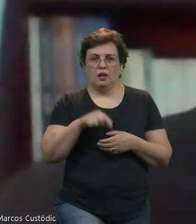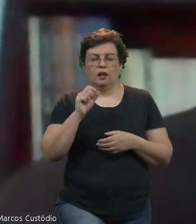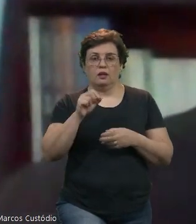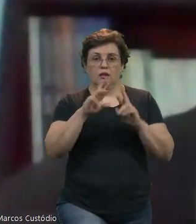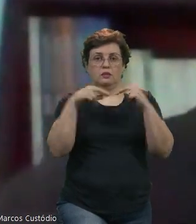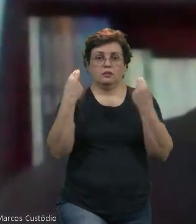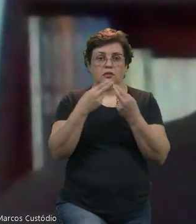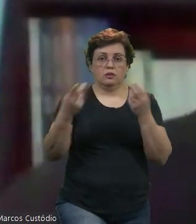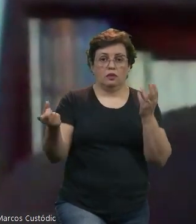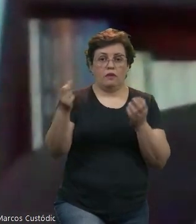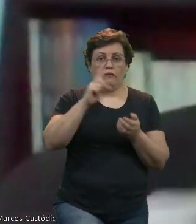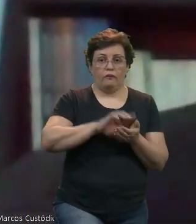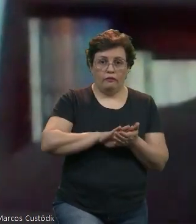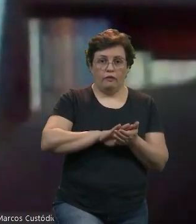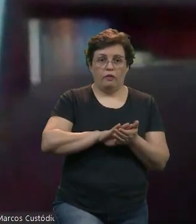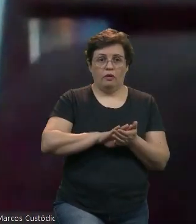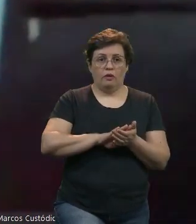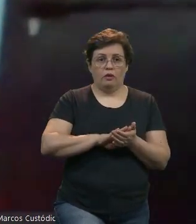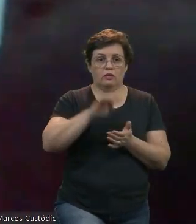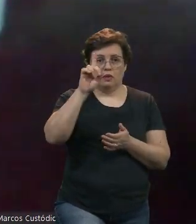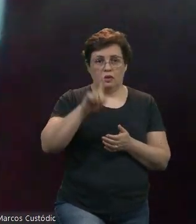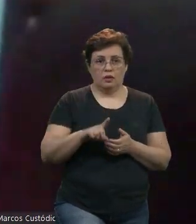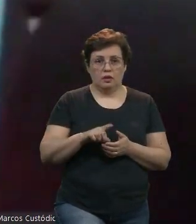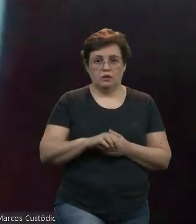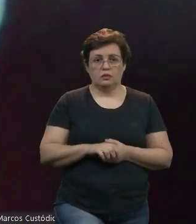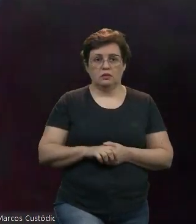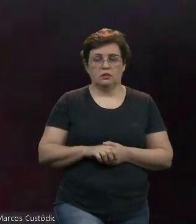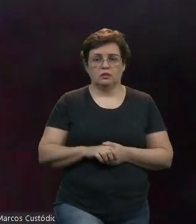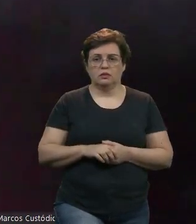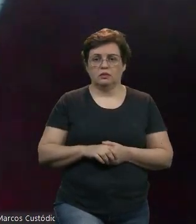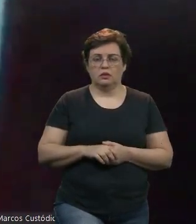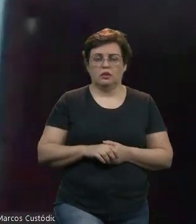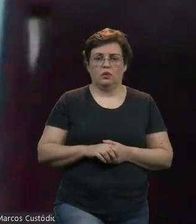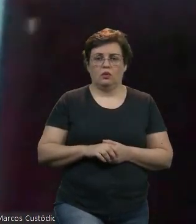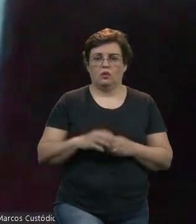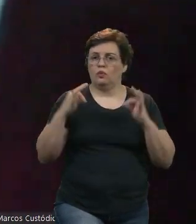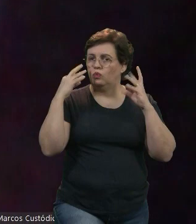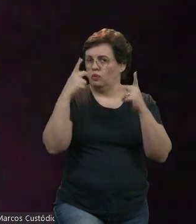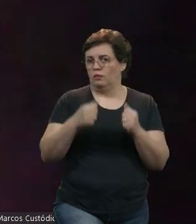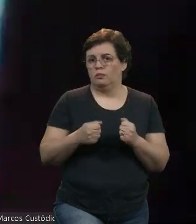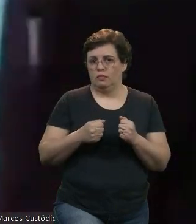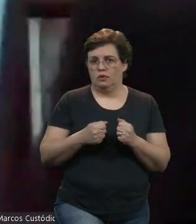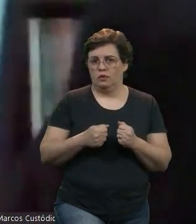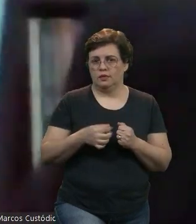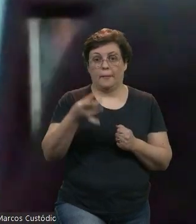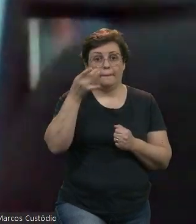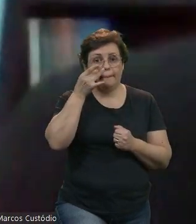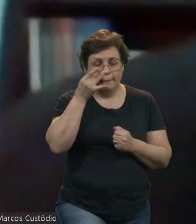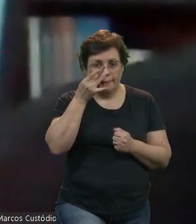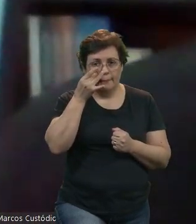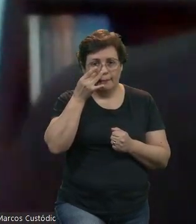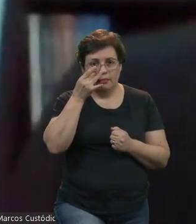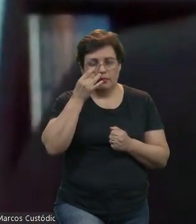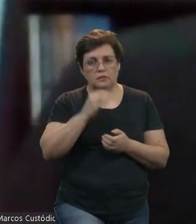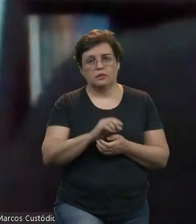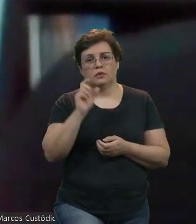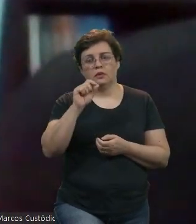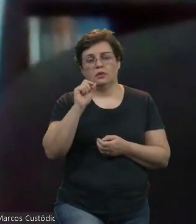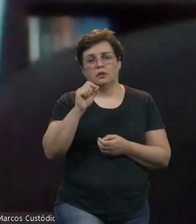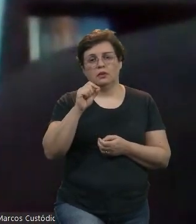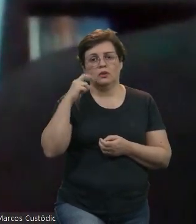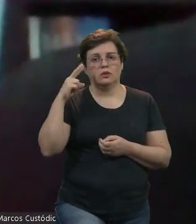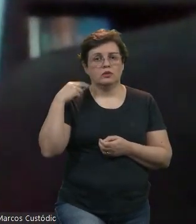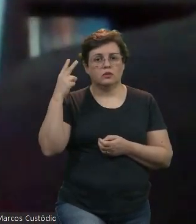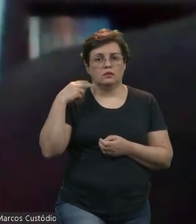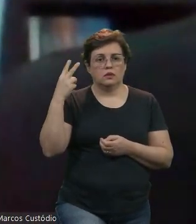sessões voltem a ser completa com as três fases, que seja presencial e que os vereadores